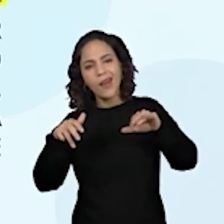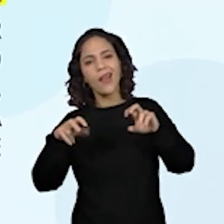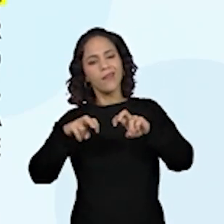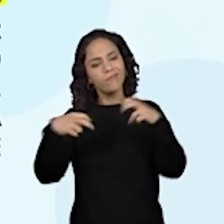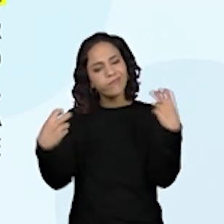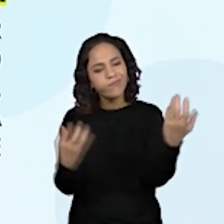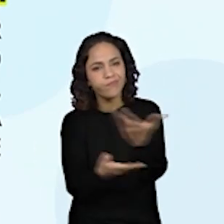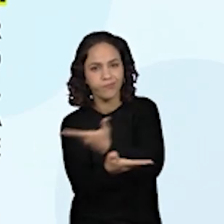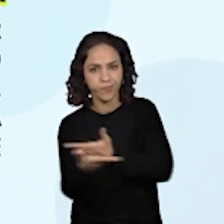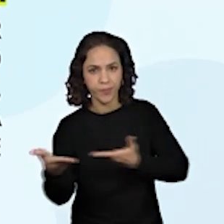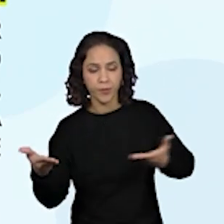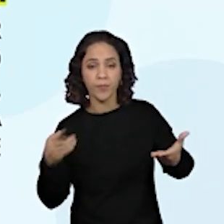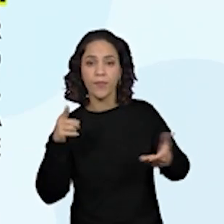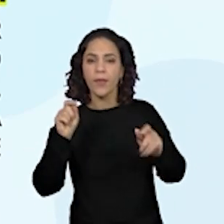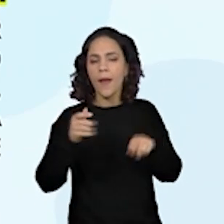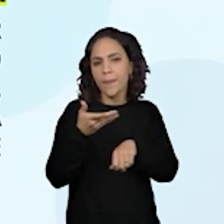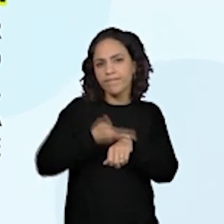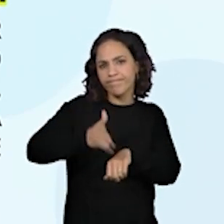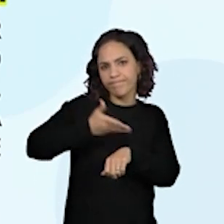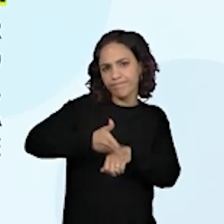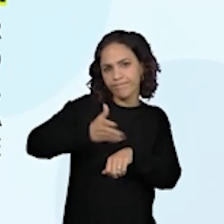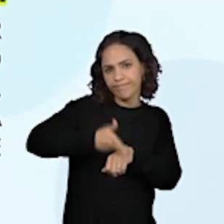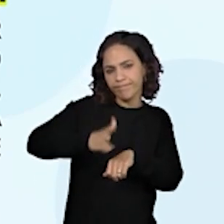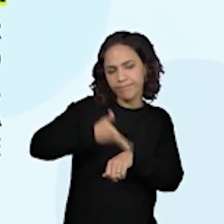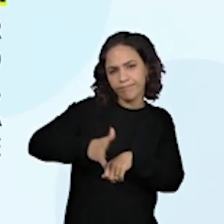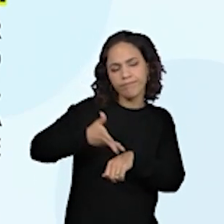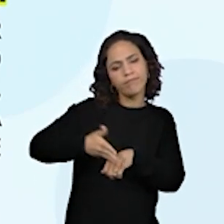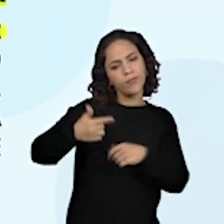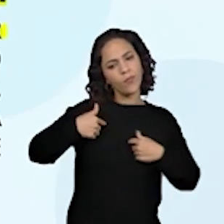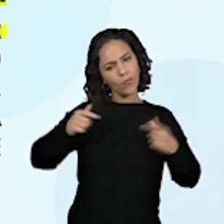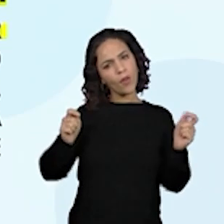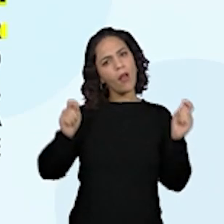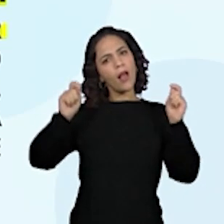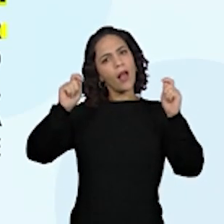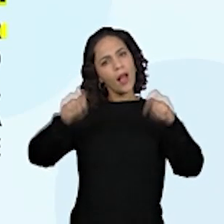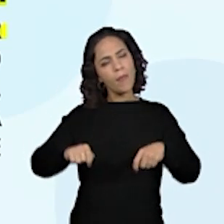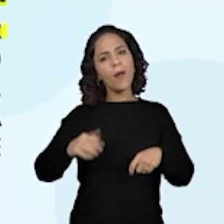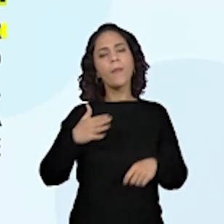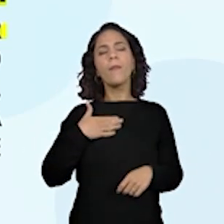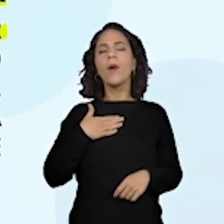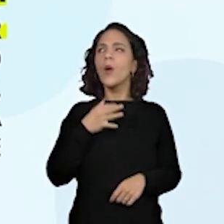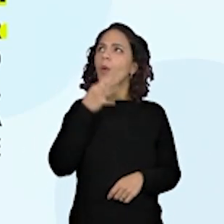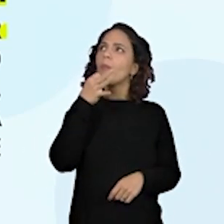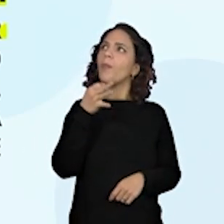dela, exercitamos nossa capacidade de argumentar